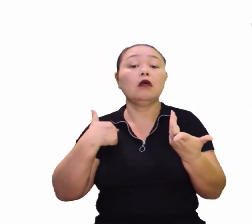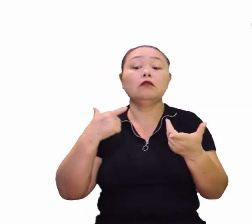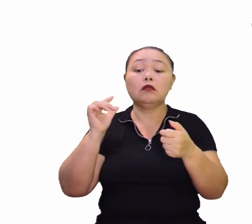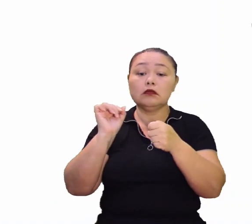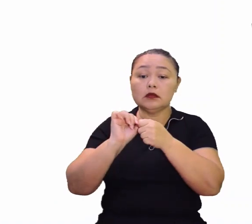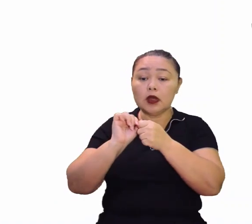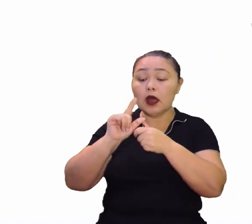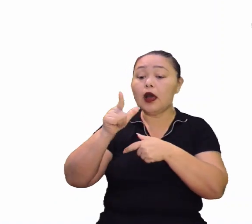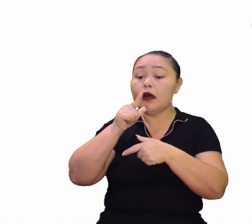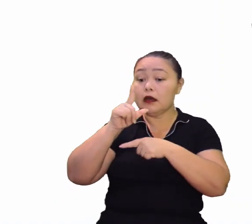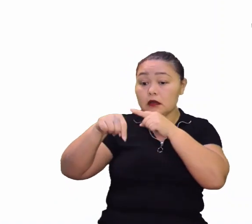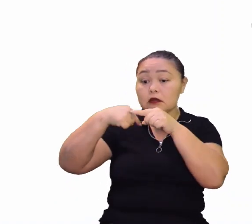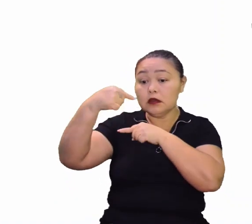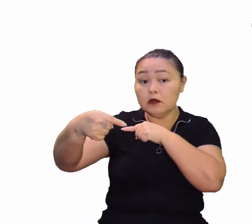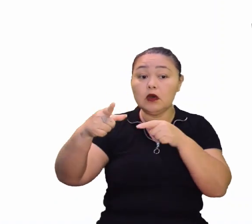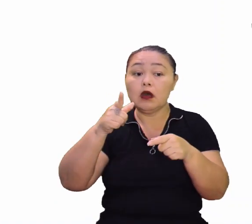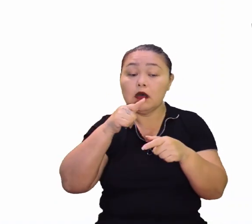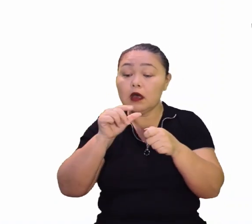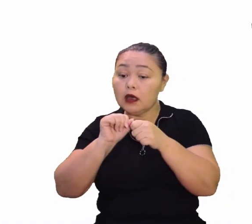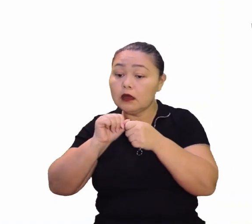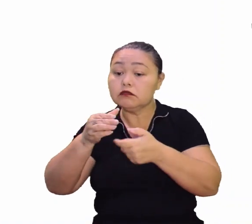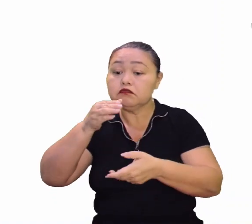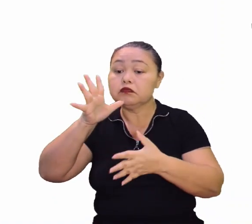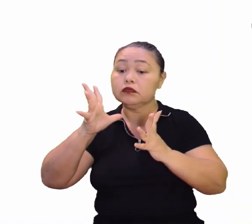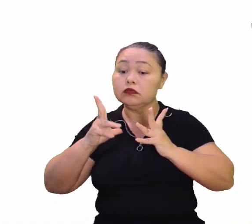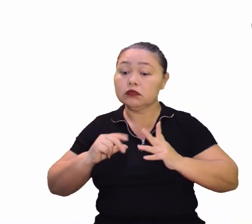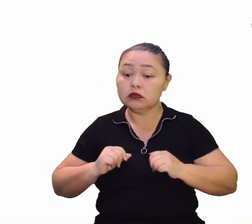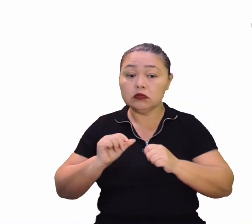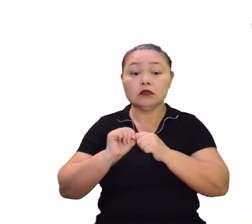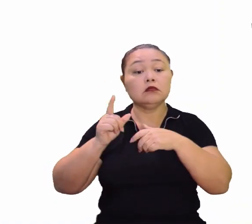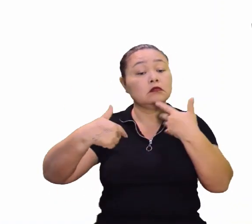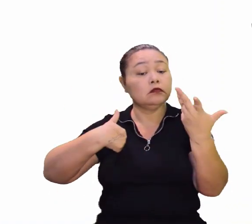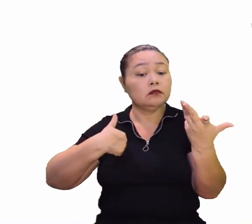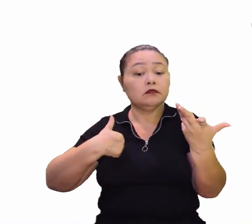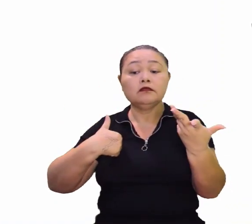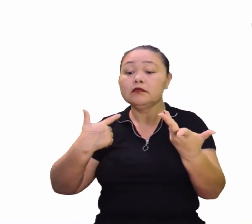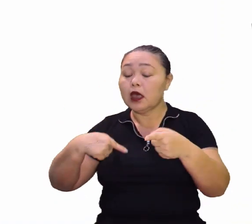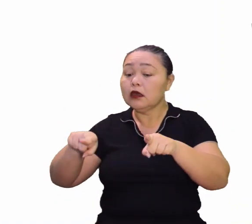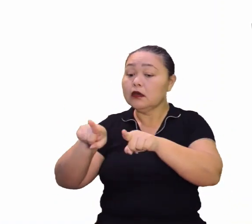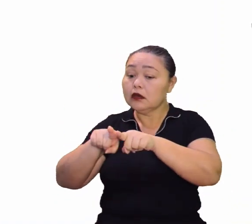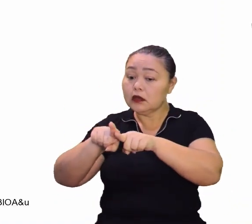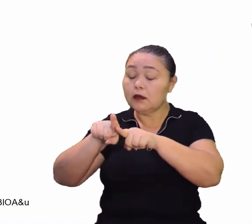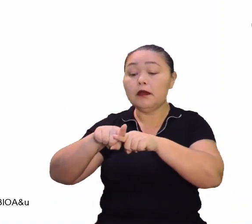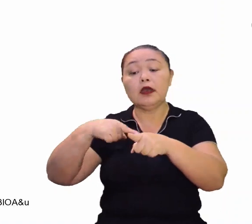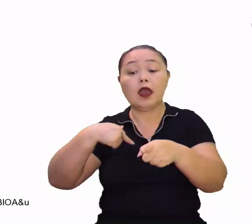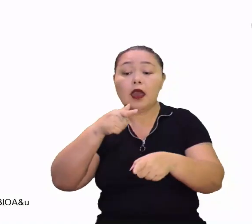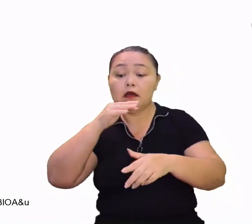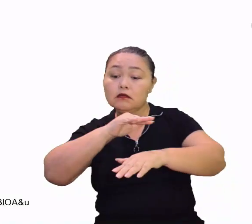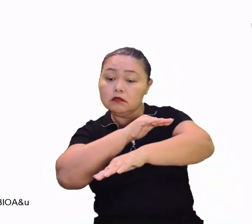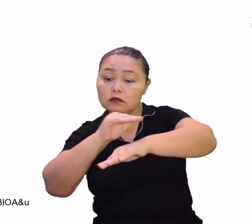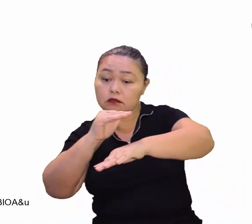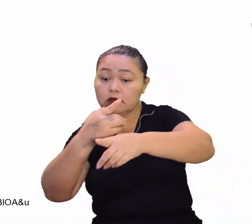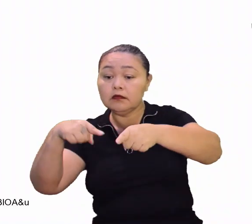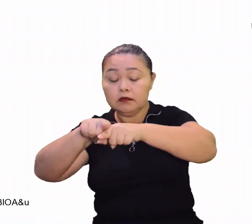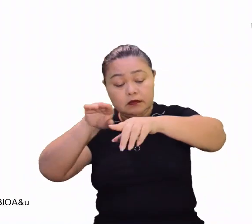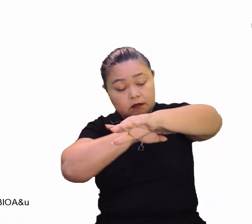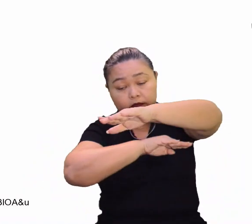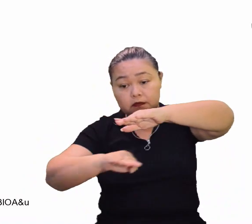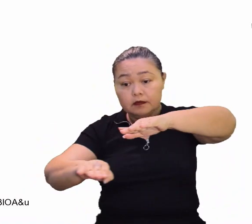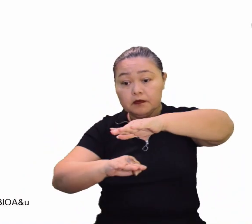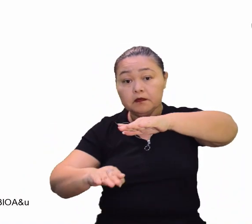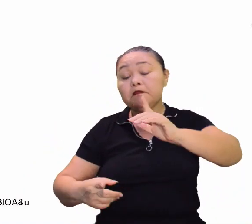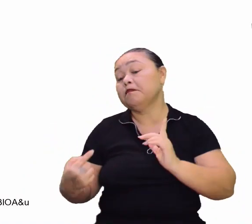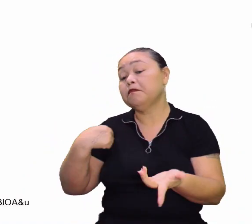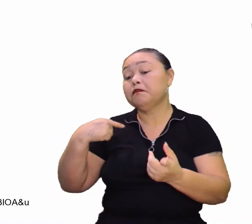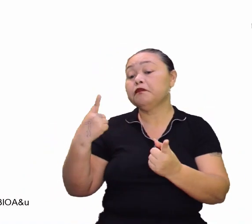potável nos mananciais. Então, afeta o quê? Afeta as águas superficiais e também subterrâneas. Tipo de